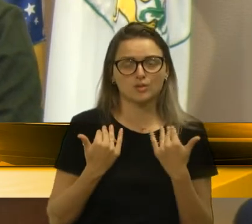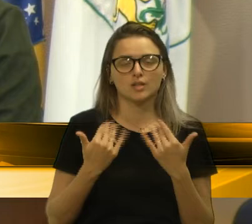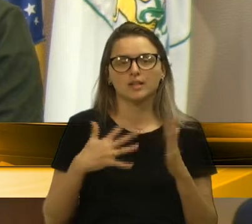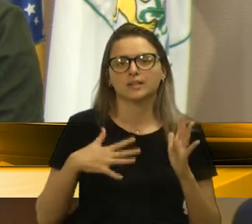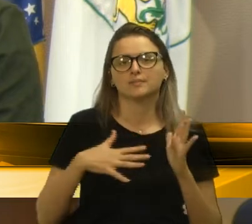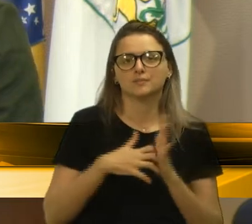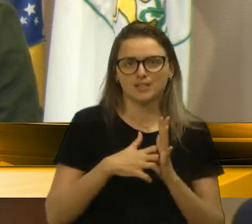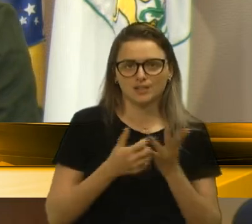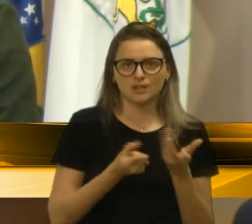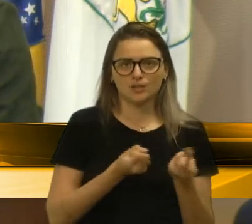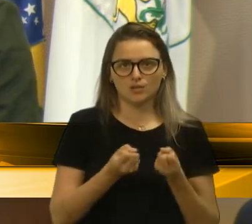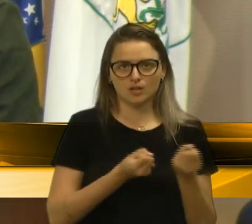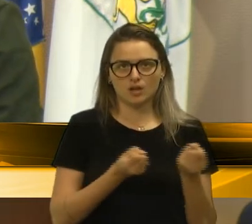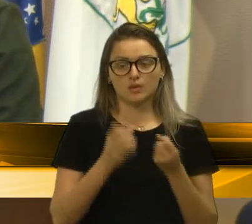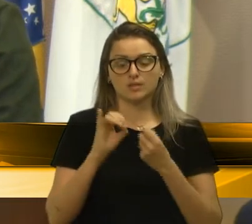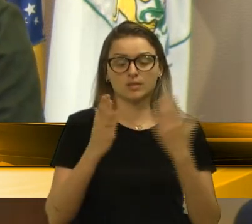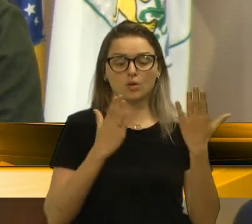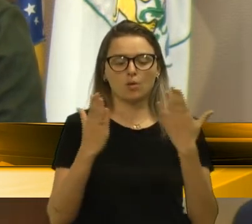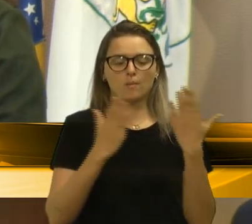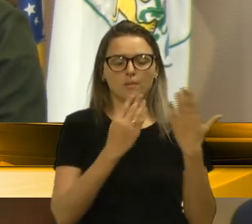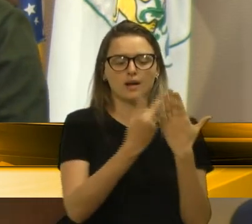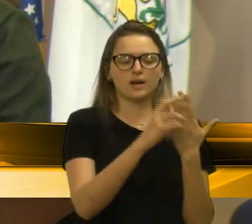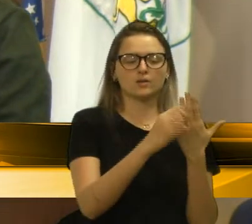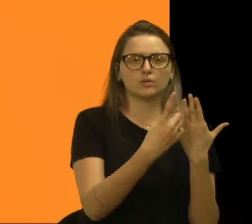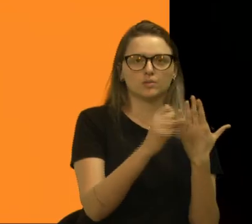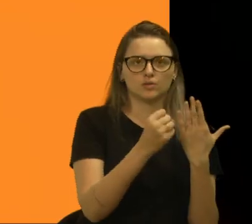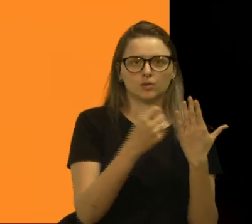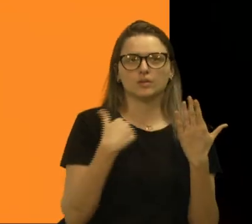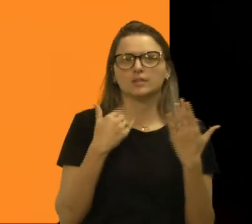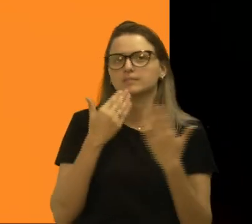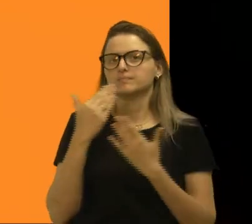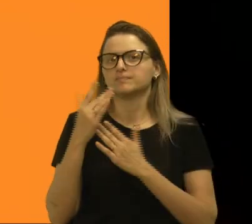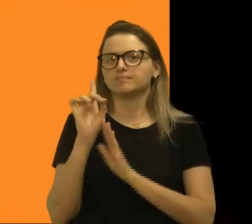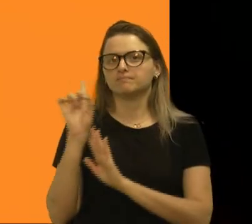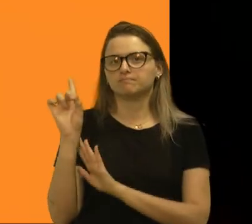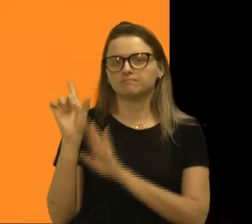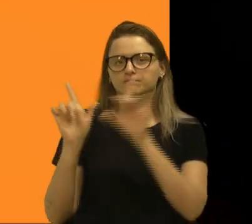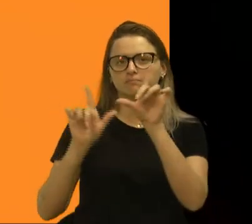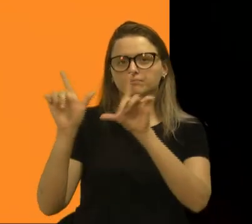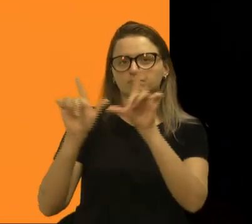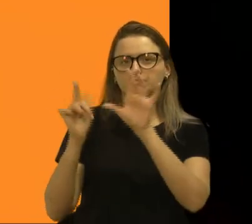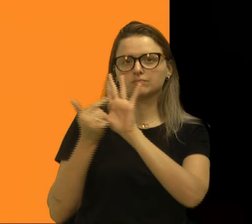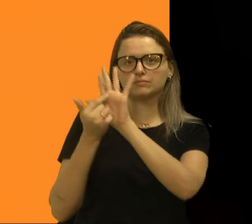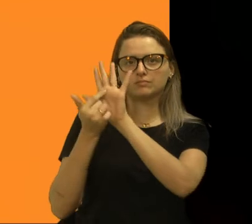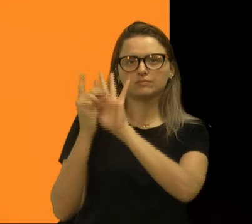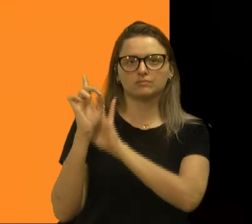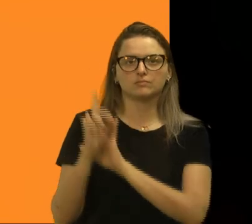com o ano de 2018. Eu peço à TV Câmara para mostrar, então, este material.